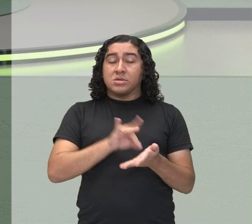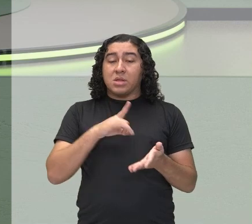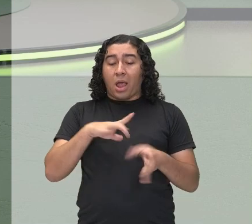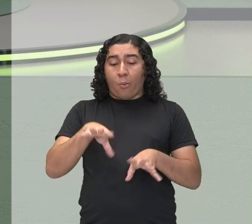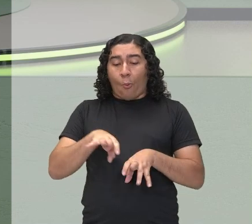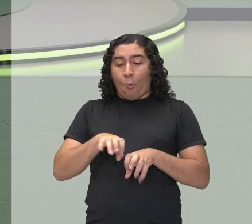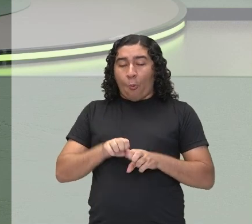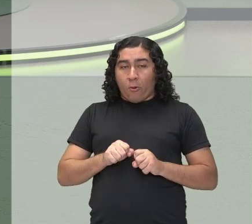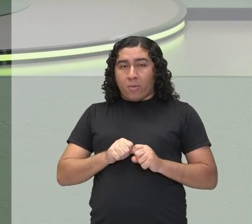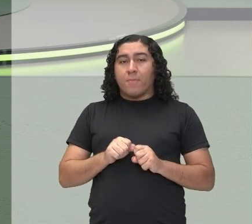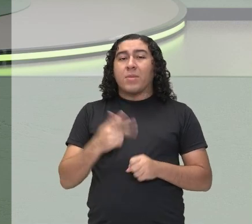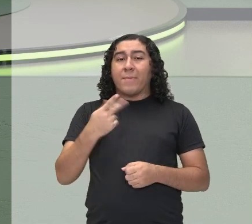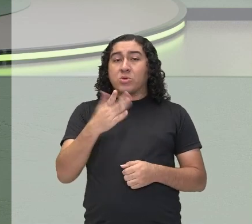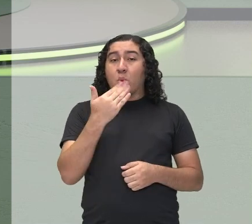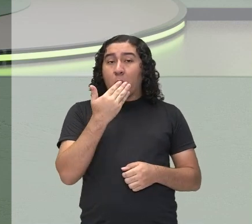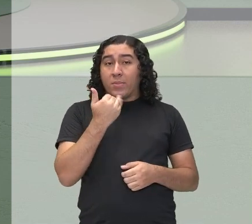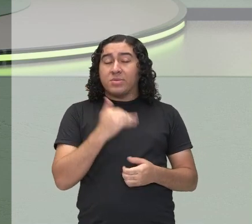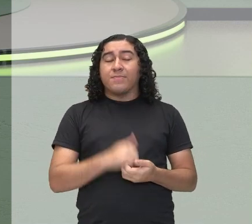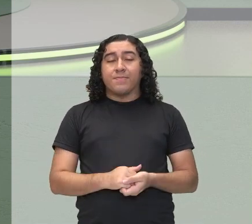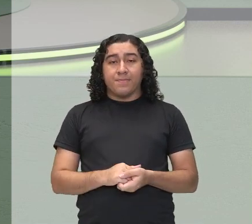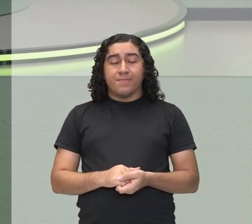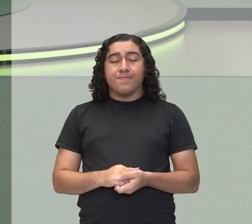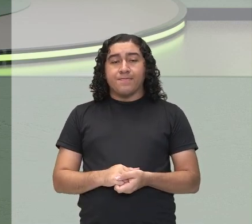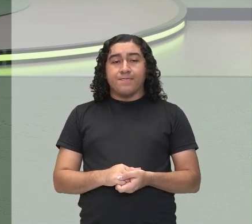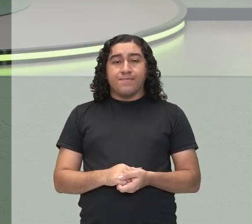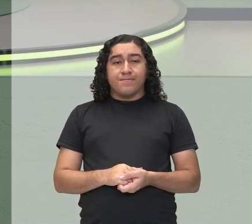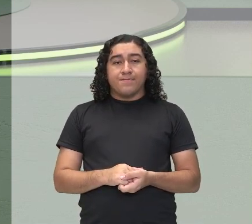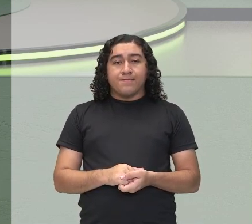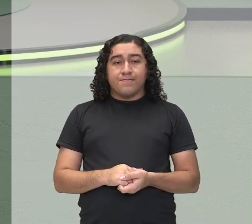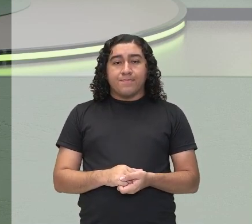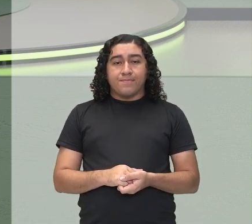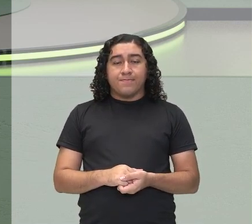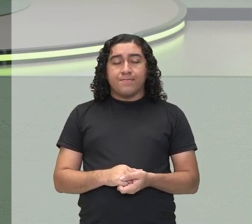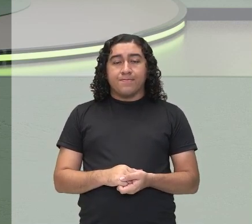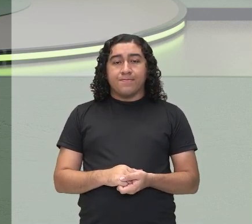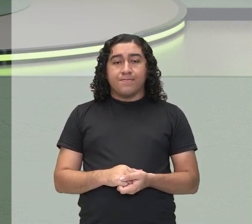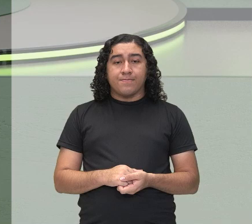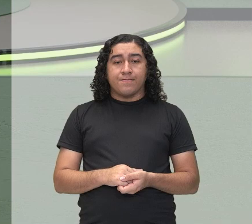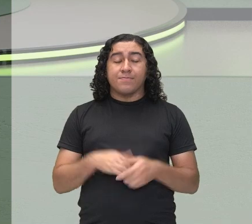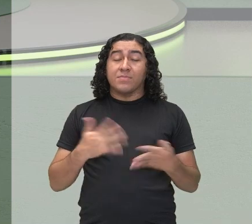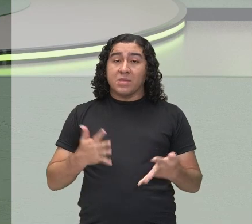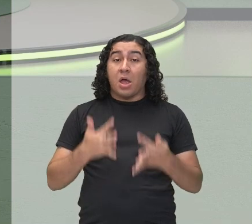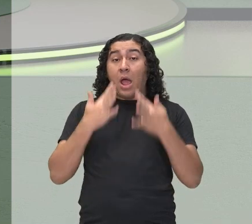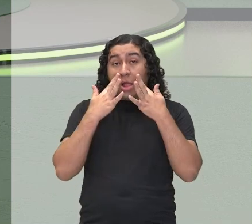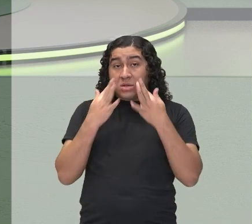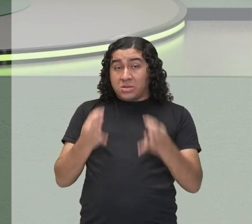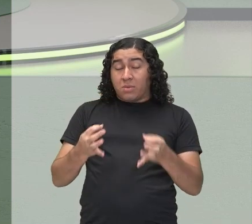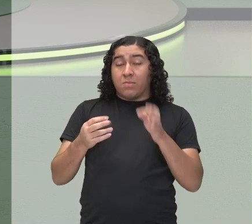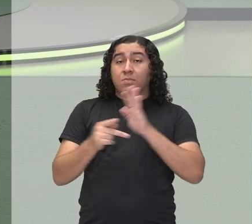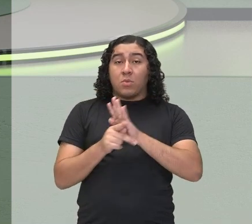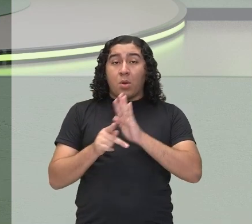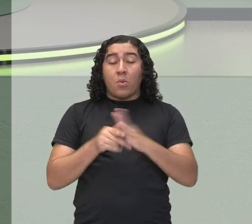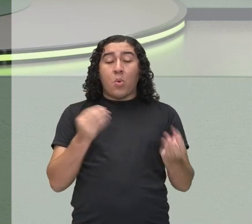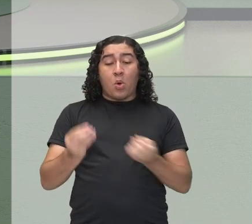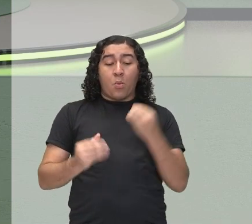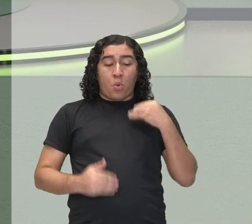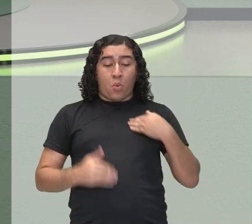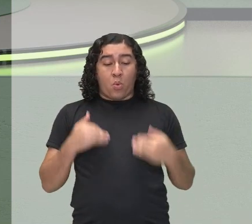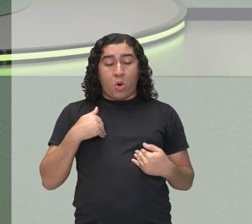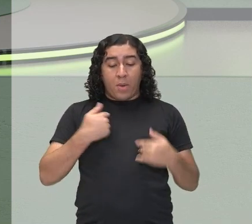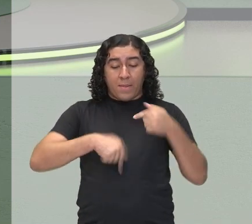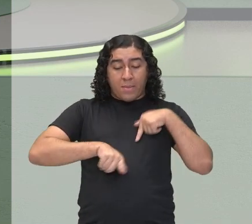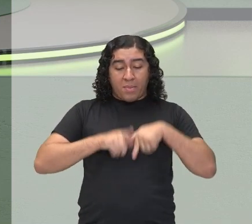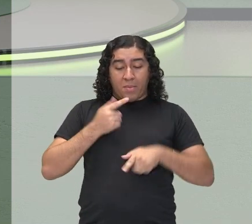do que você comeu aí por último, tá bom? Então, observamos aí esse combustível do nosso corpo, que são